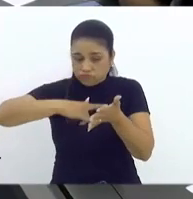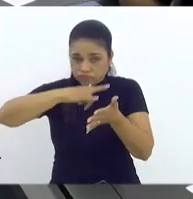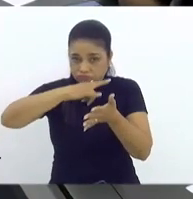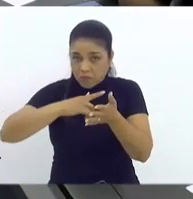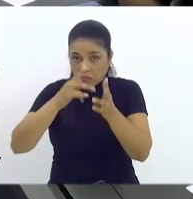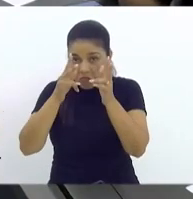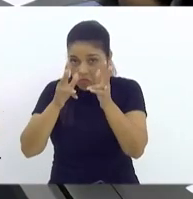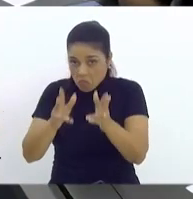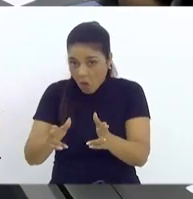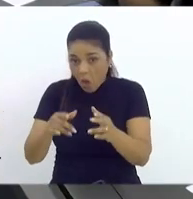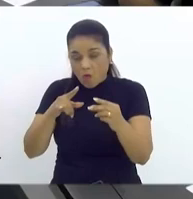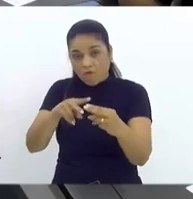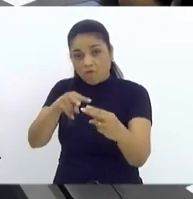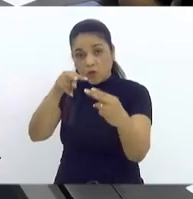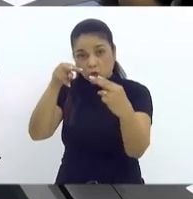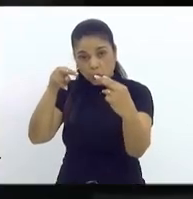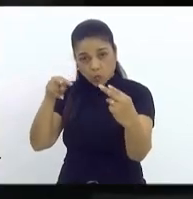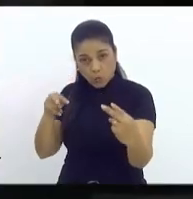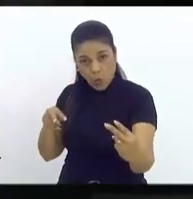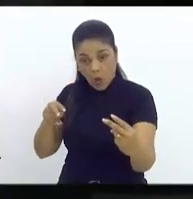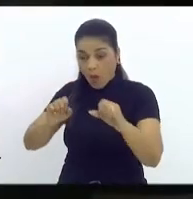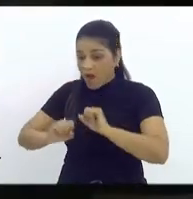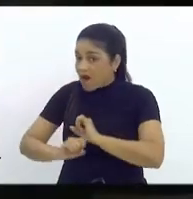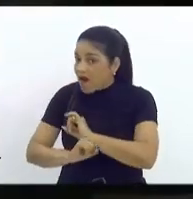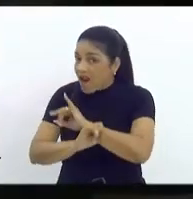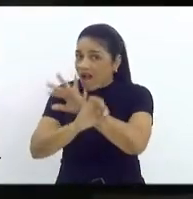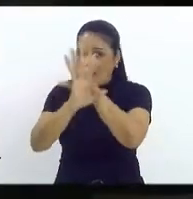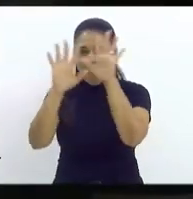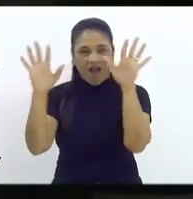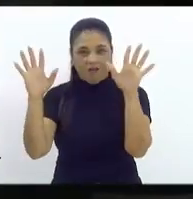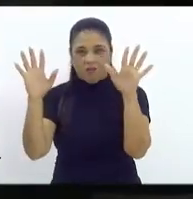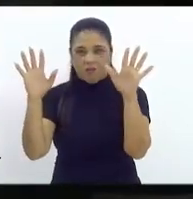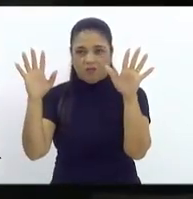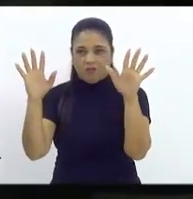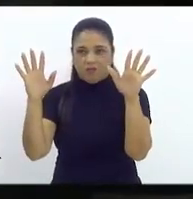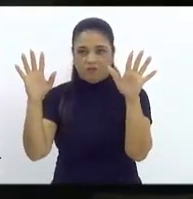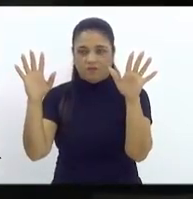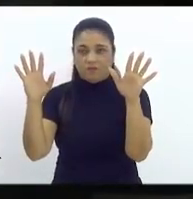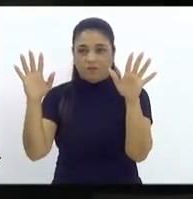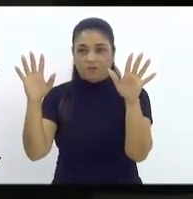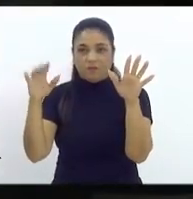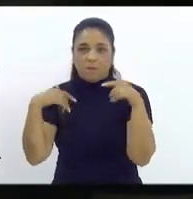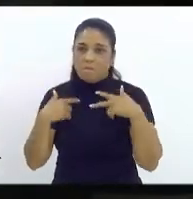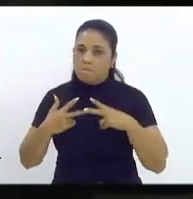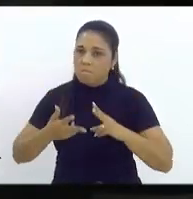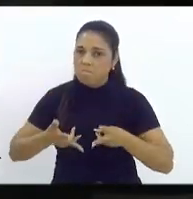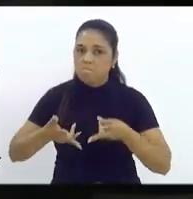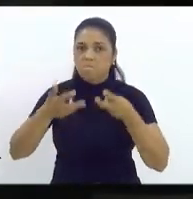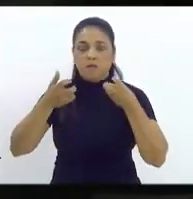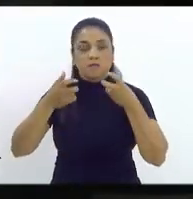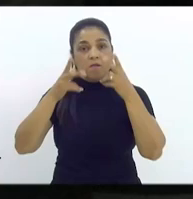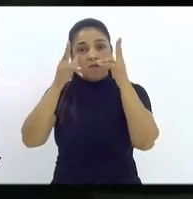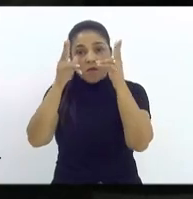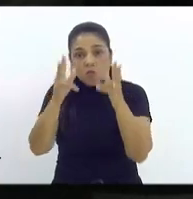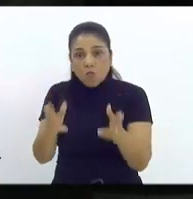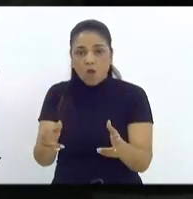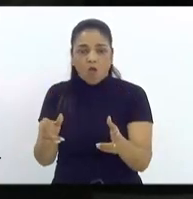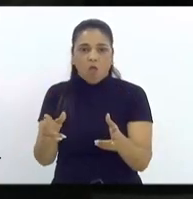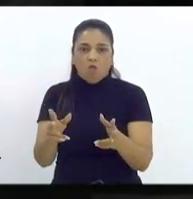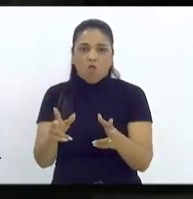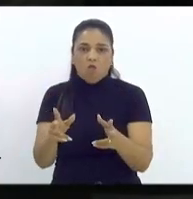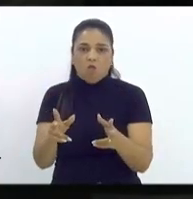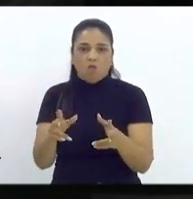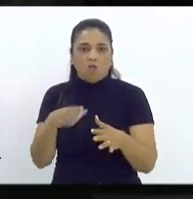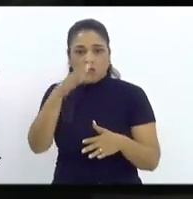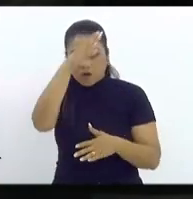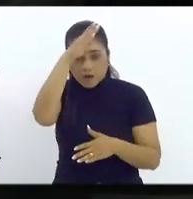seja virtual, para eles é transparente, eles não percebem não. Isso. Eles recebem como qualquer outro cliente